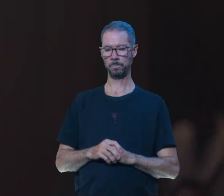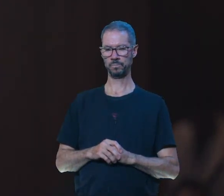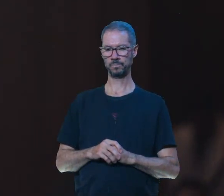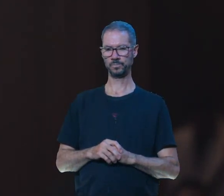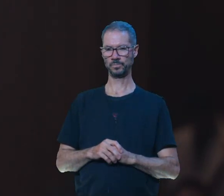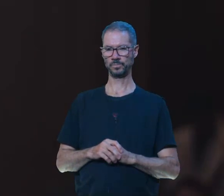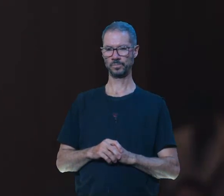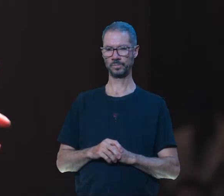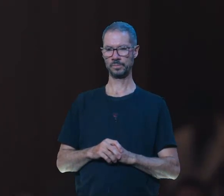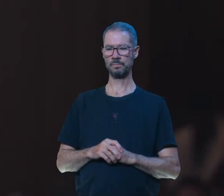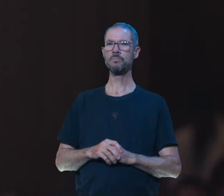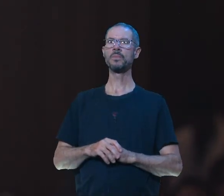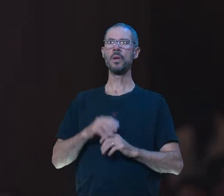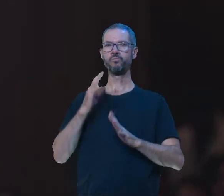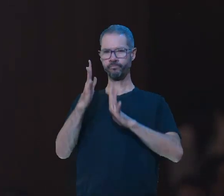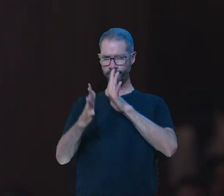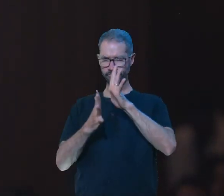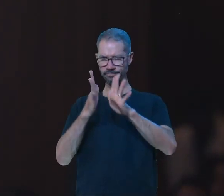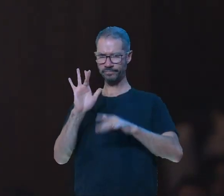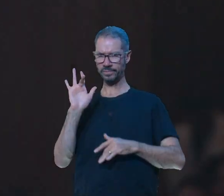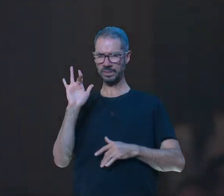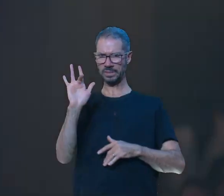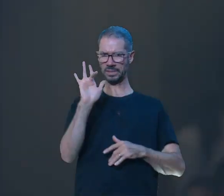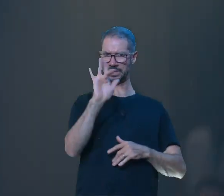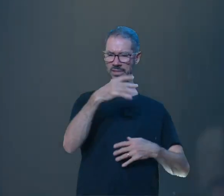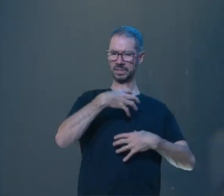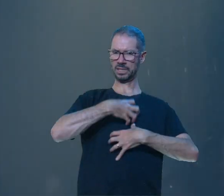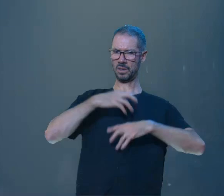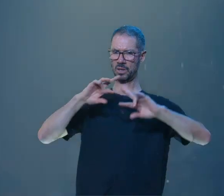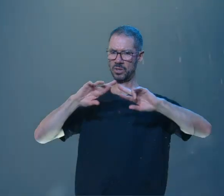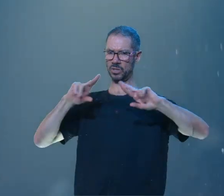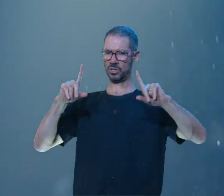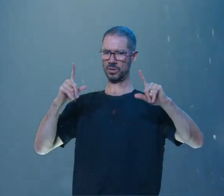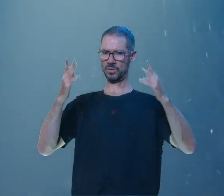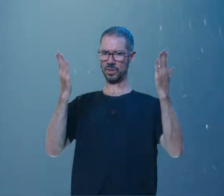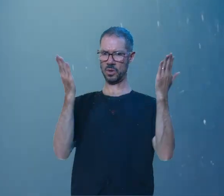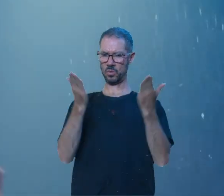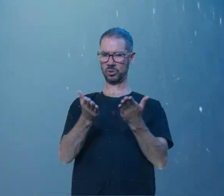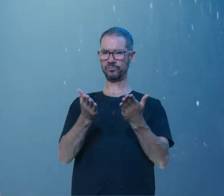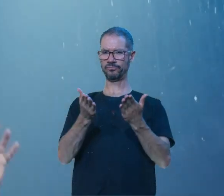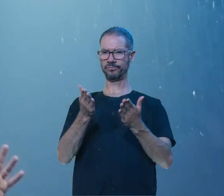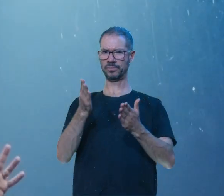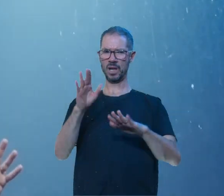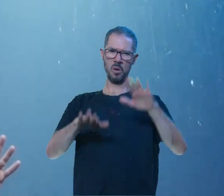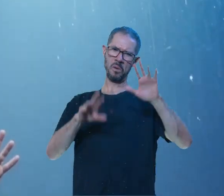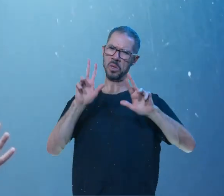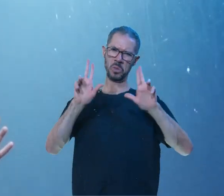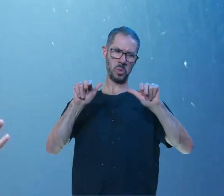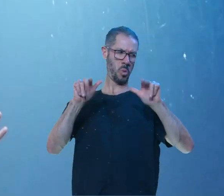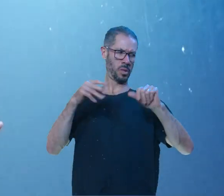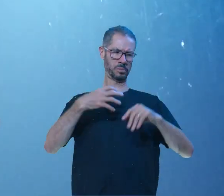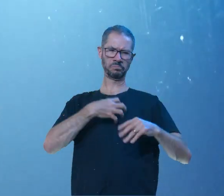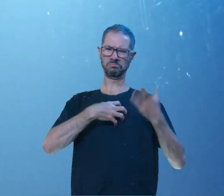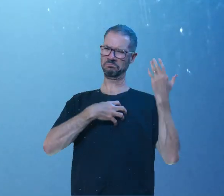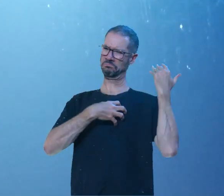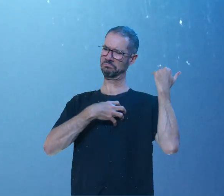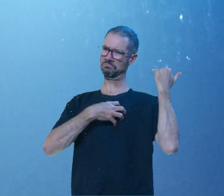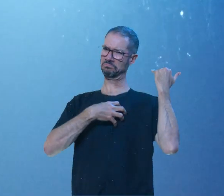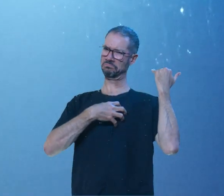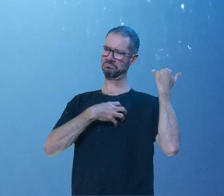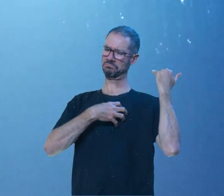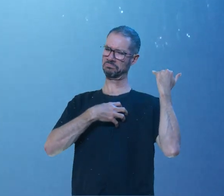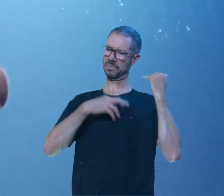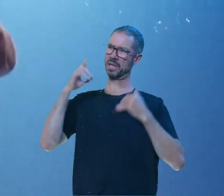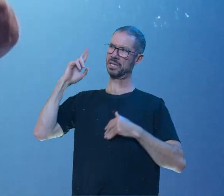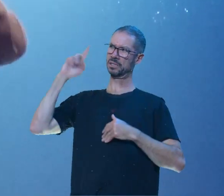Ouvindo essa mensagem, se Deus falou com você e você sentiu algo diferente hoje aqui. Talvez você nunca tenha sentido antes que